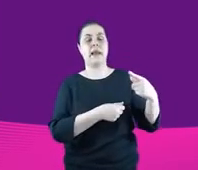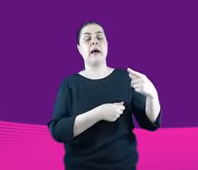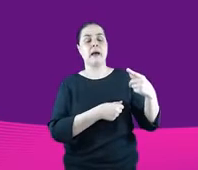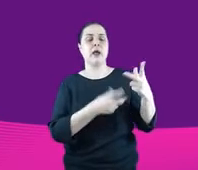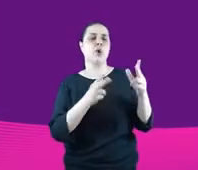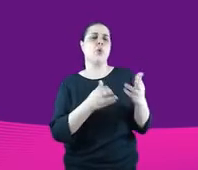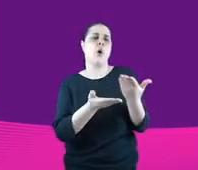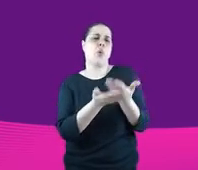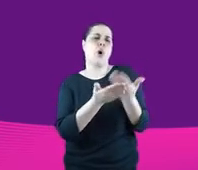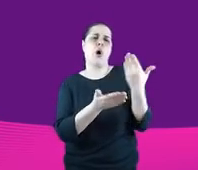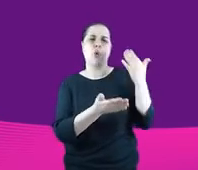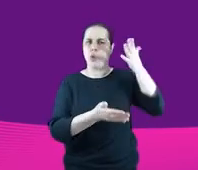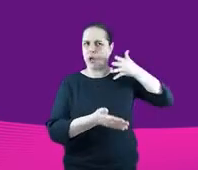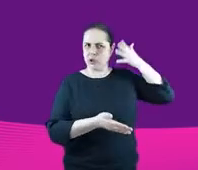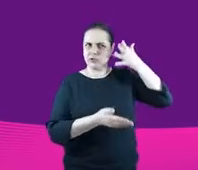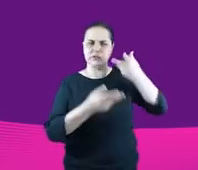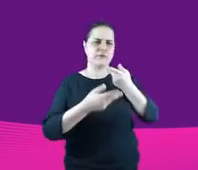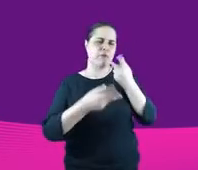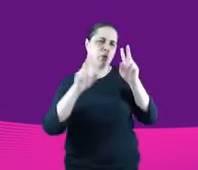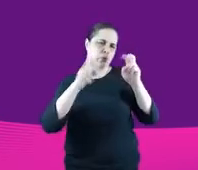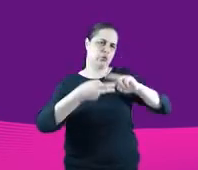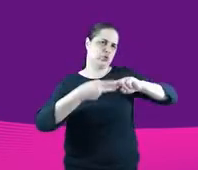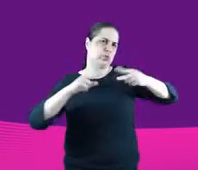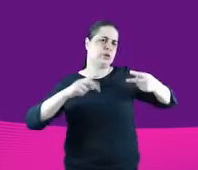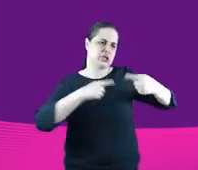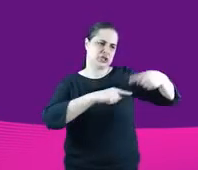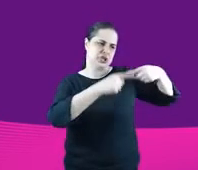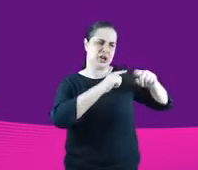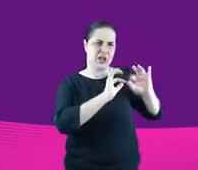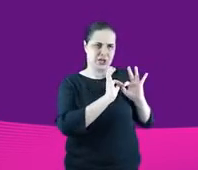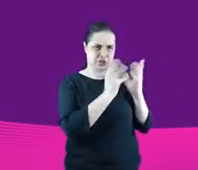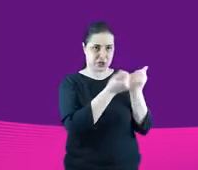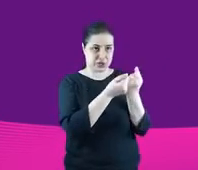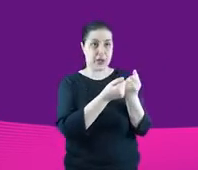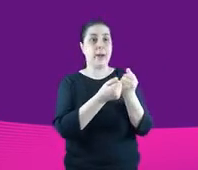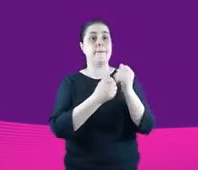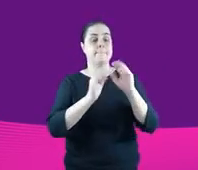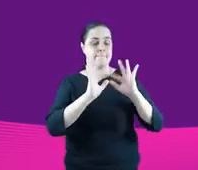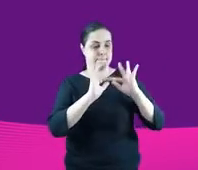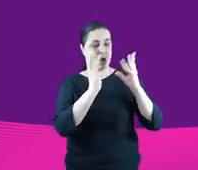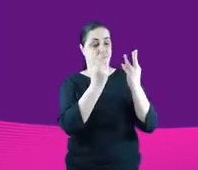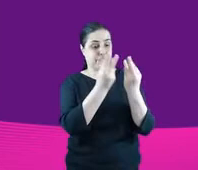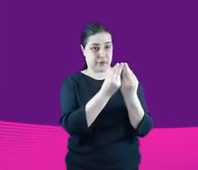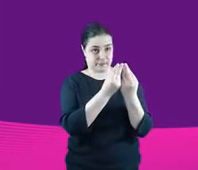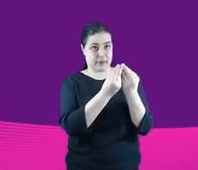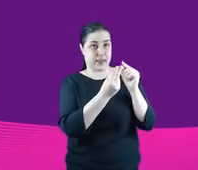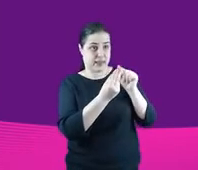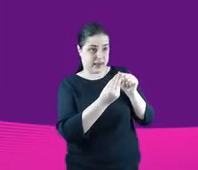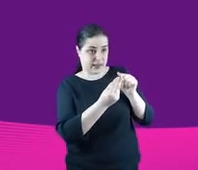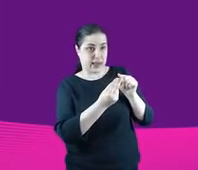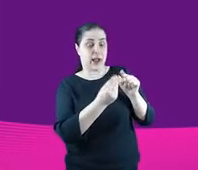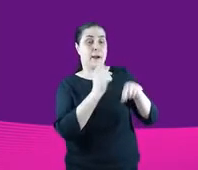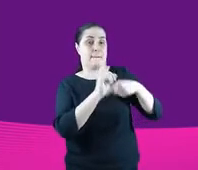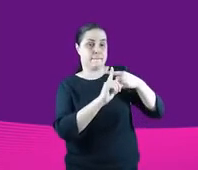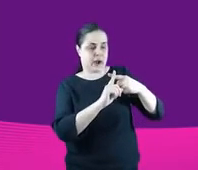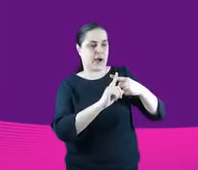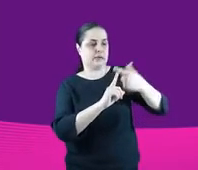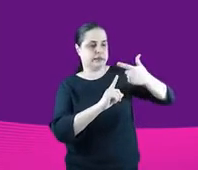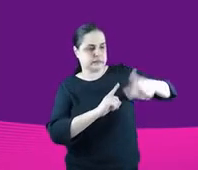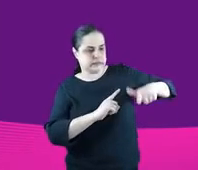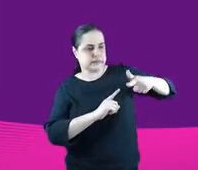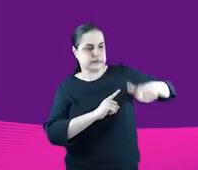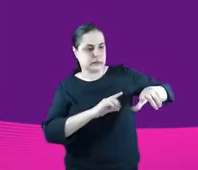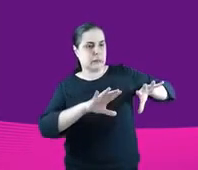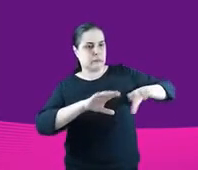Então, sinais e sintomas de recidivas mais frequentes na recorrência local, pode ser um nódulo ou uma massa